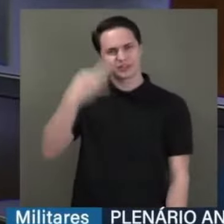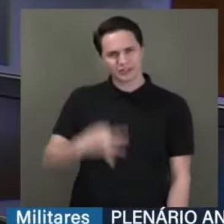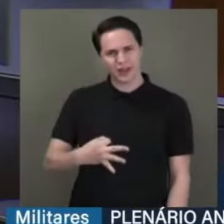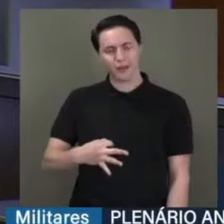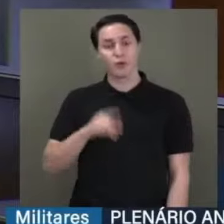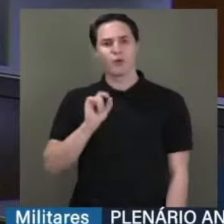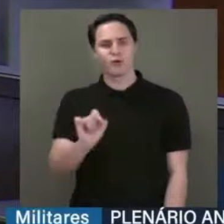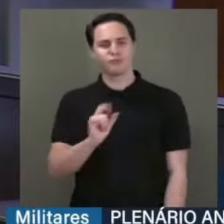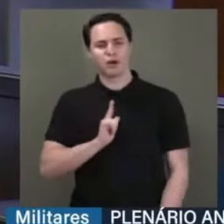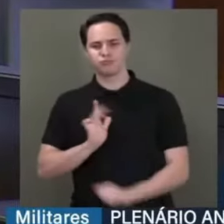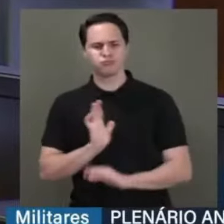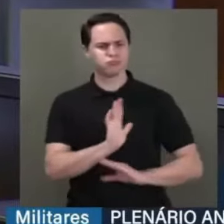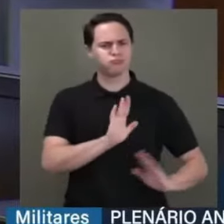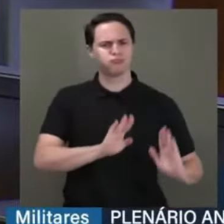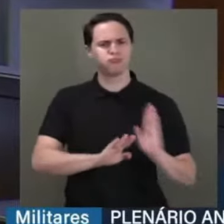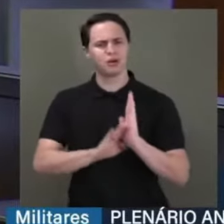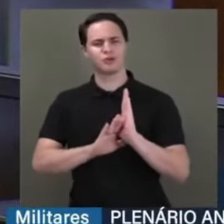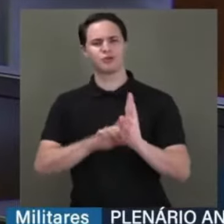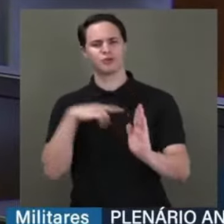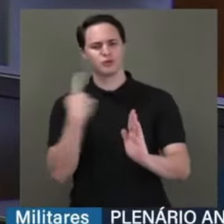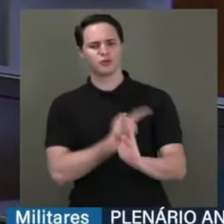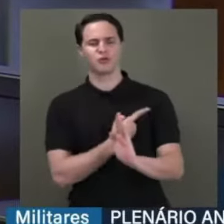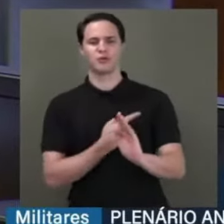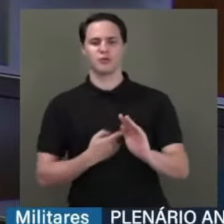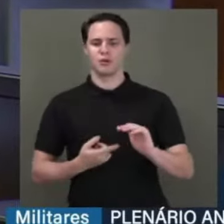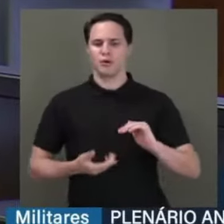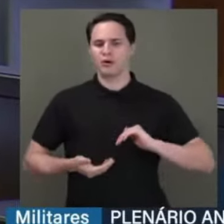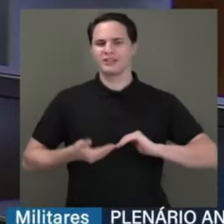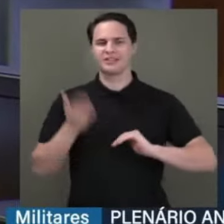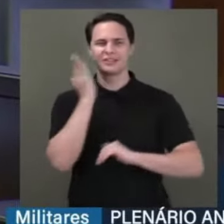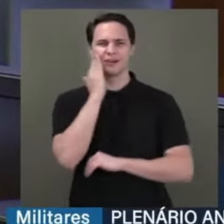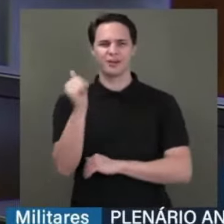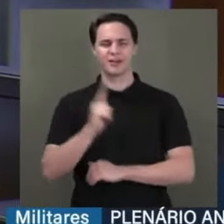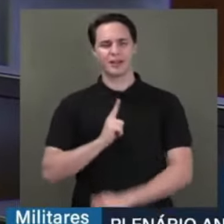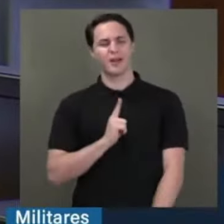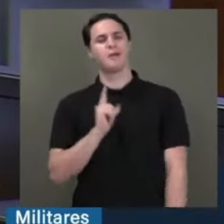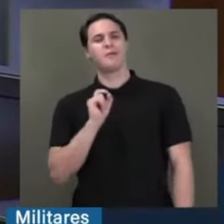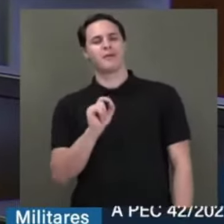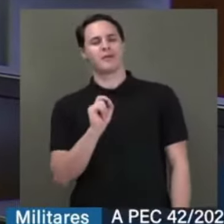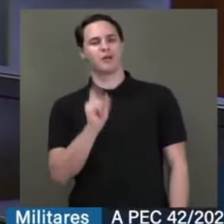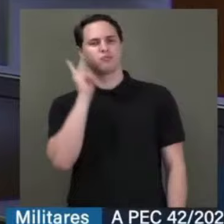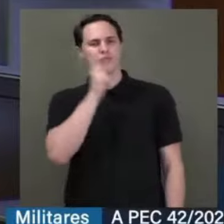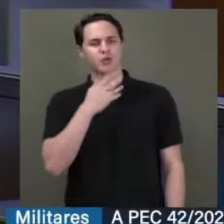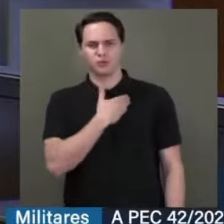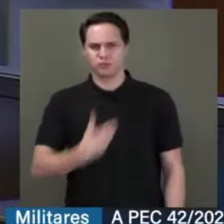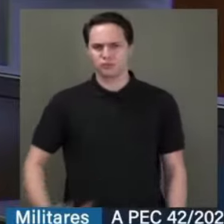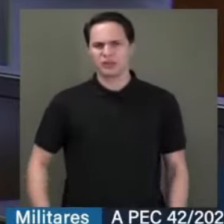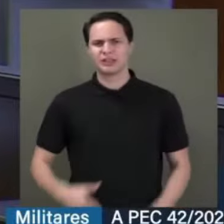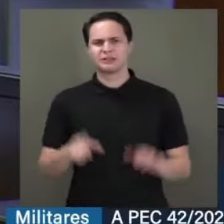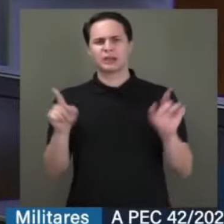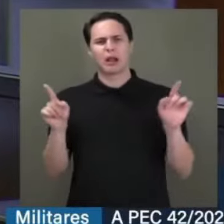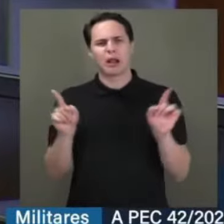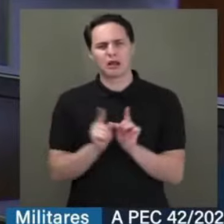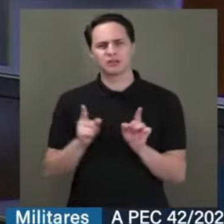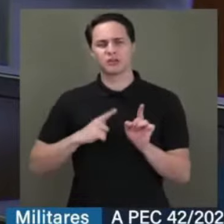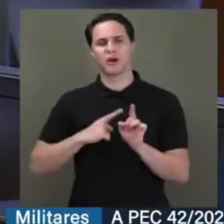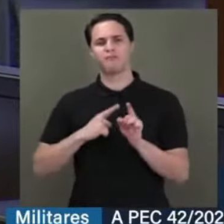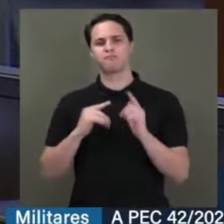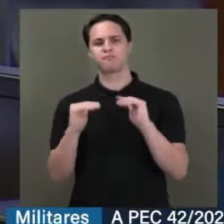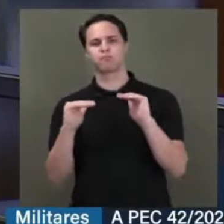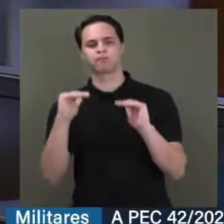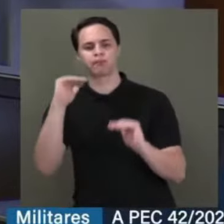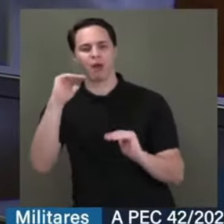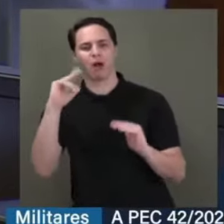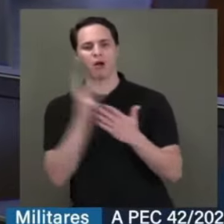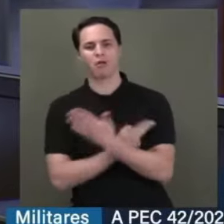colaboração deste congresso nacional para as políticas públicas de redução das desigualdades no